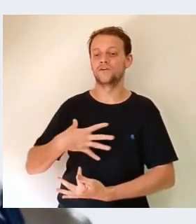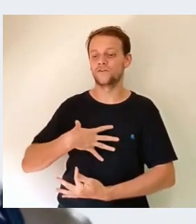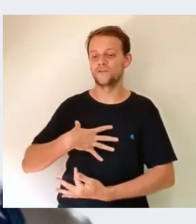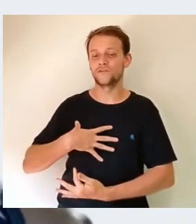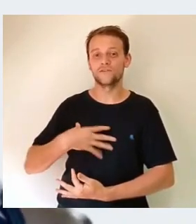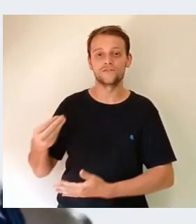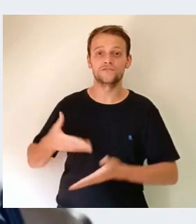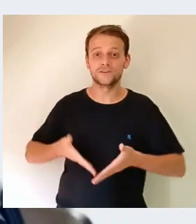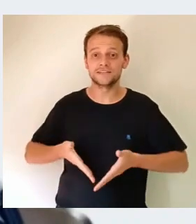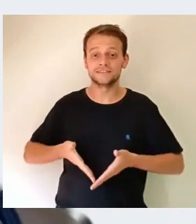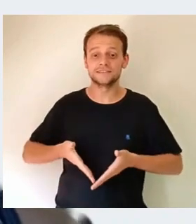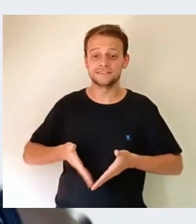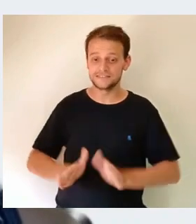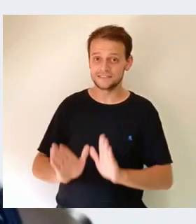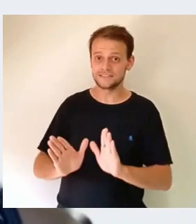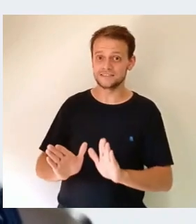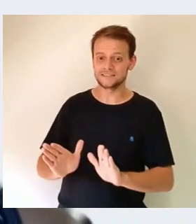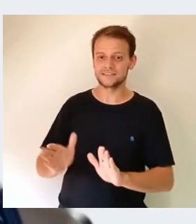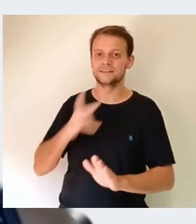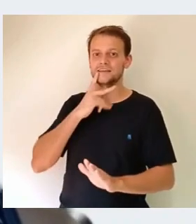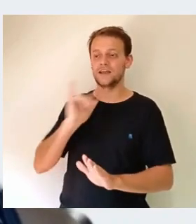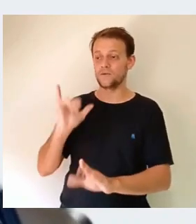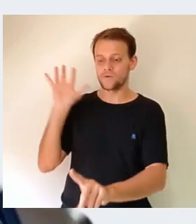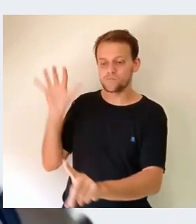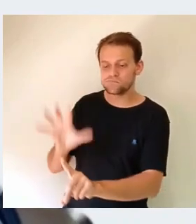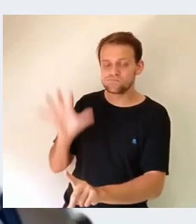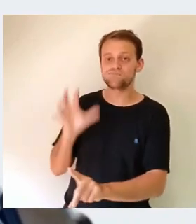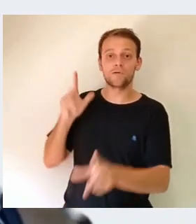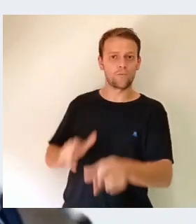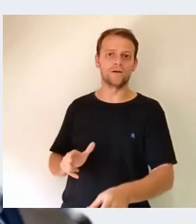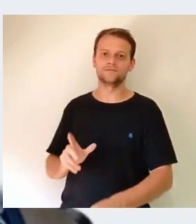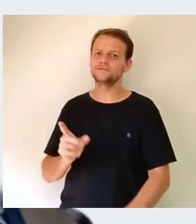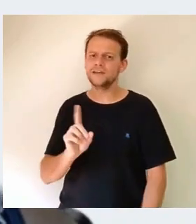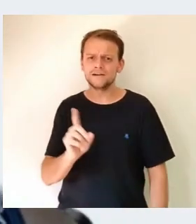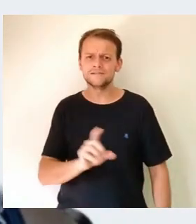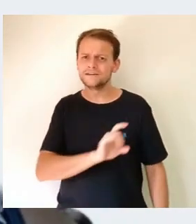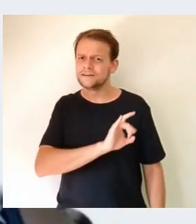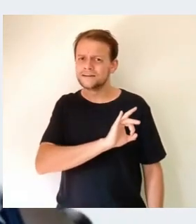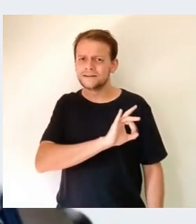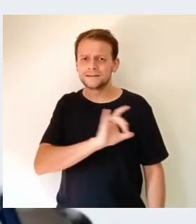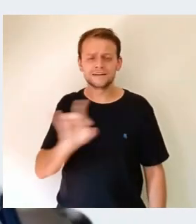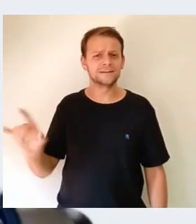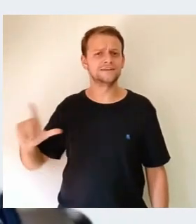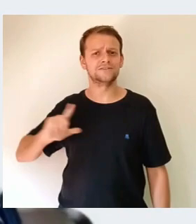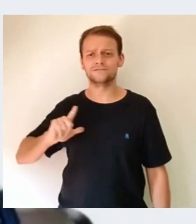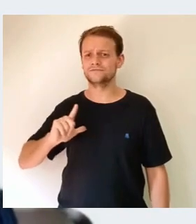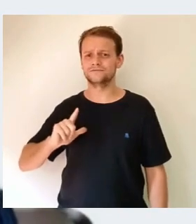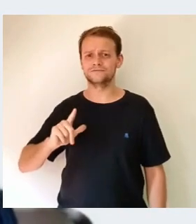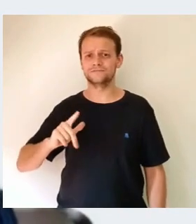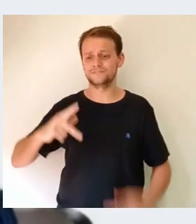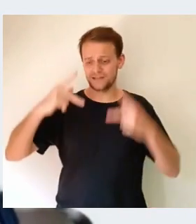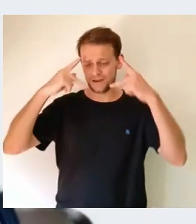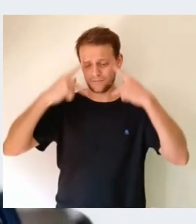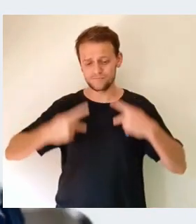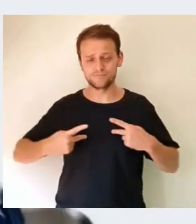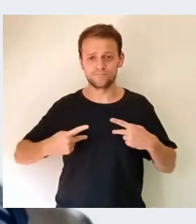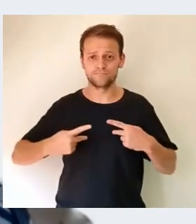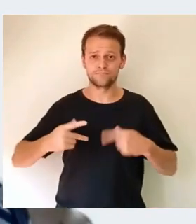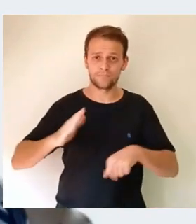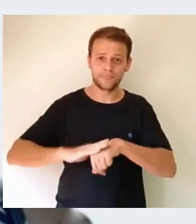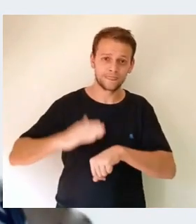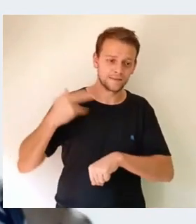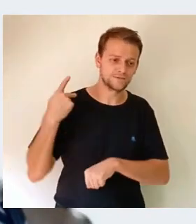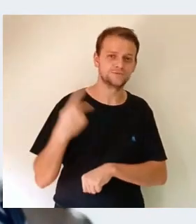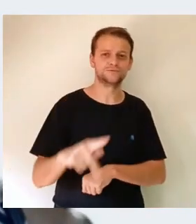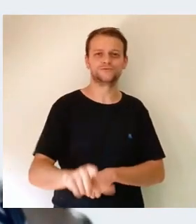traçam. O filho mal nasce, as famílias já traçam qual que é o futuro que a pessoa precisa seguir. Não, cada um tem a sua própria